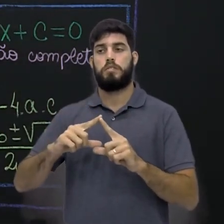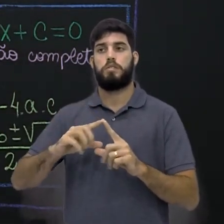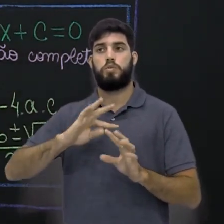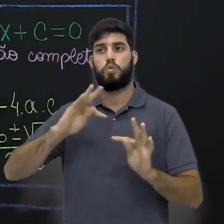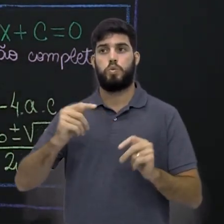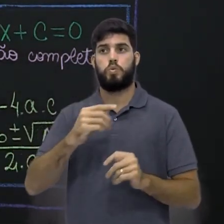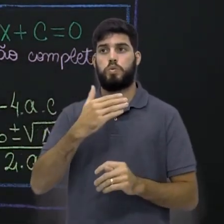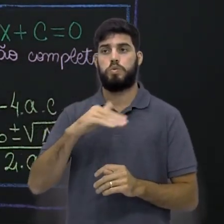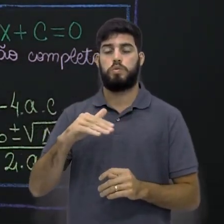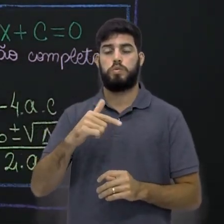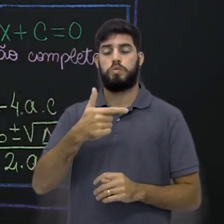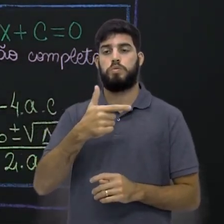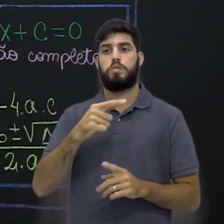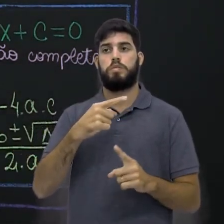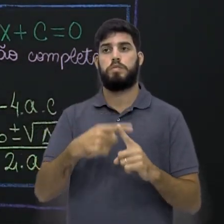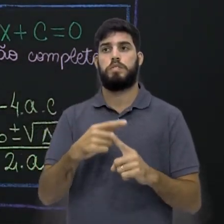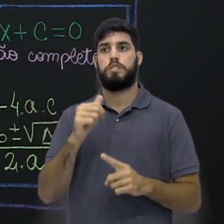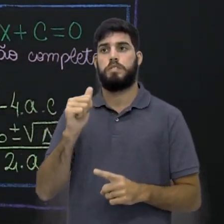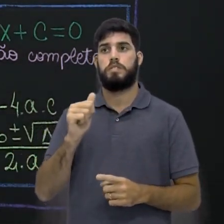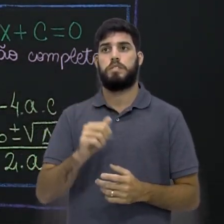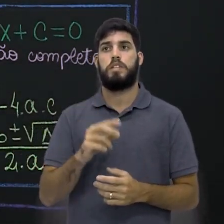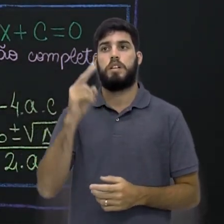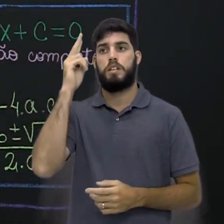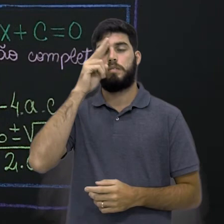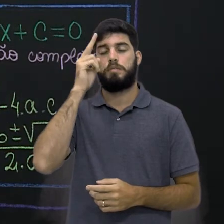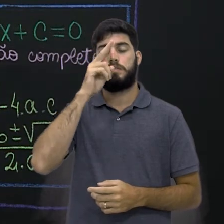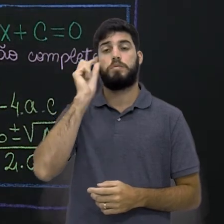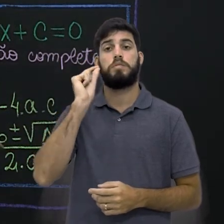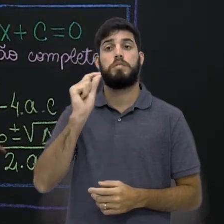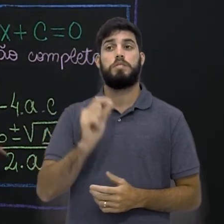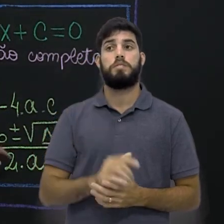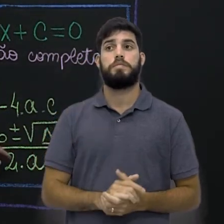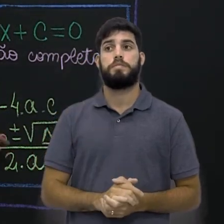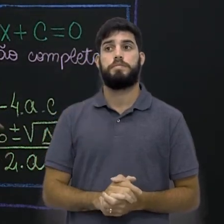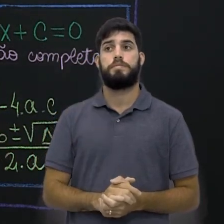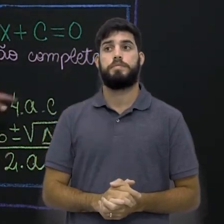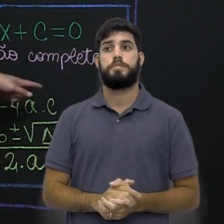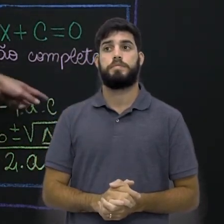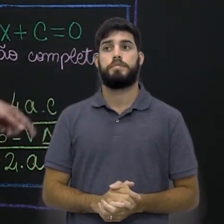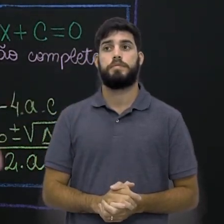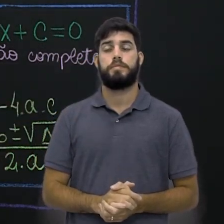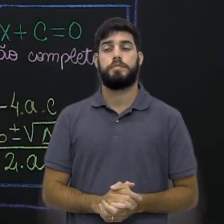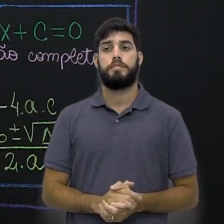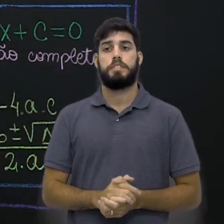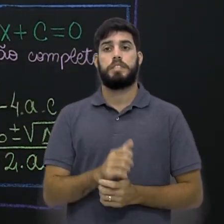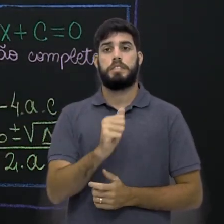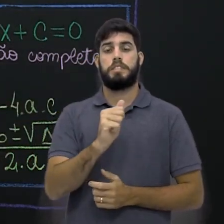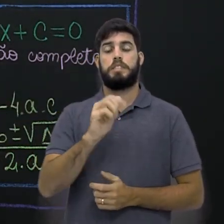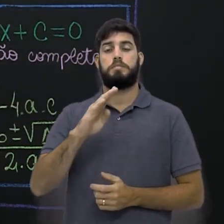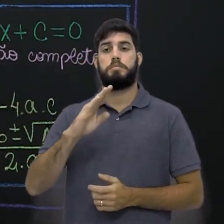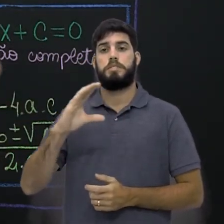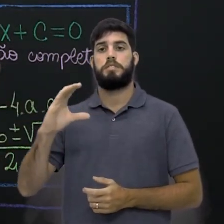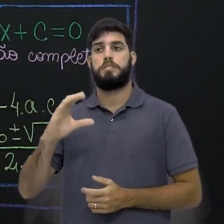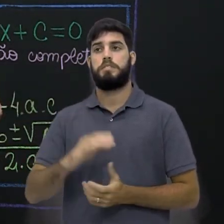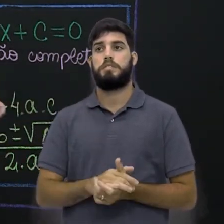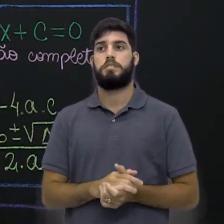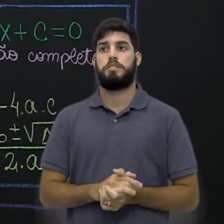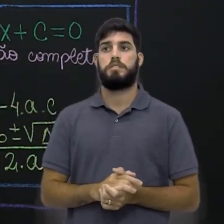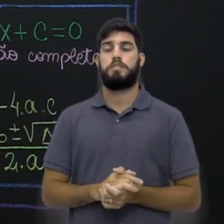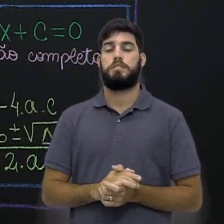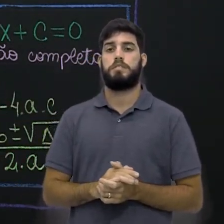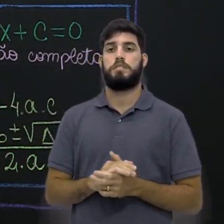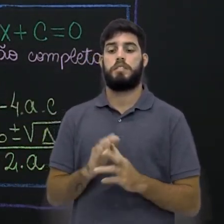dividido por 2 vezes a. Lembrando que esses valores de a, b e c são em referência